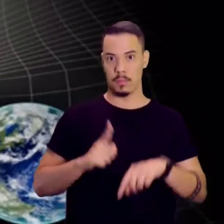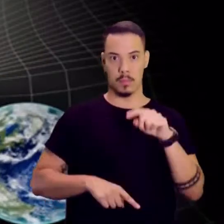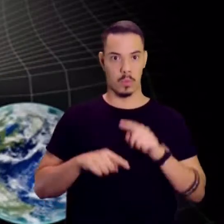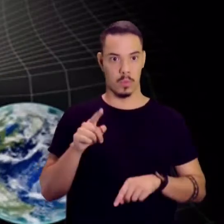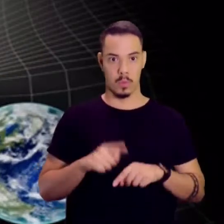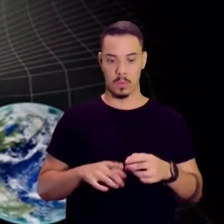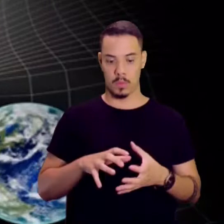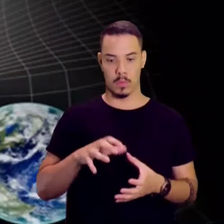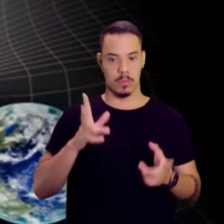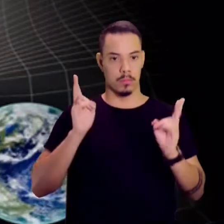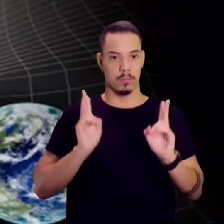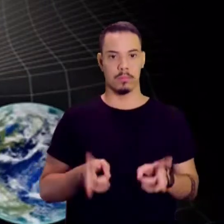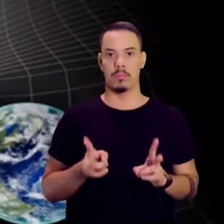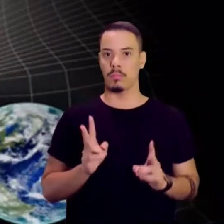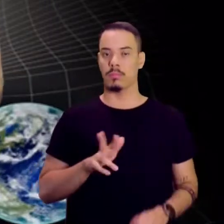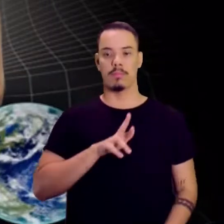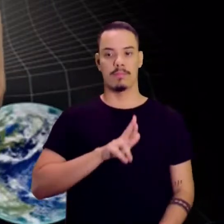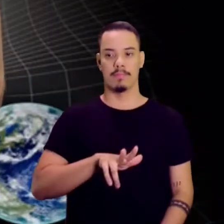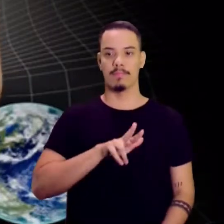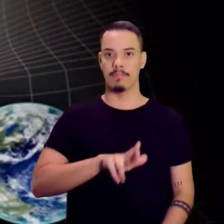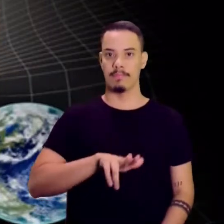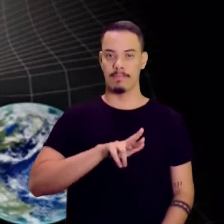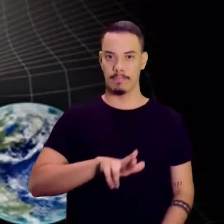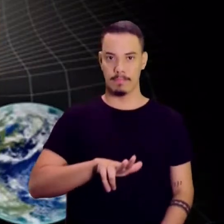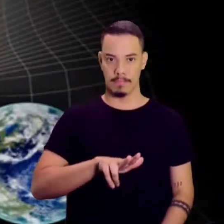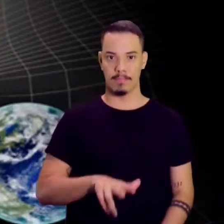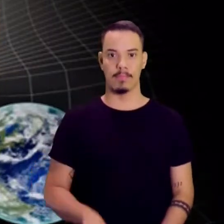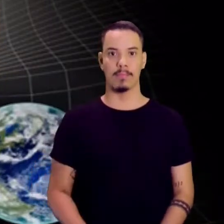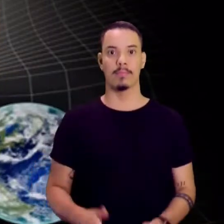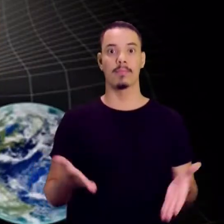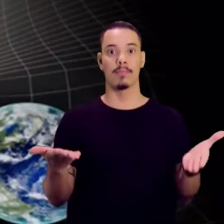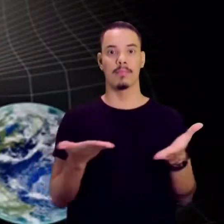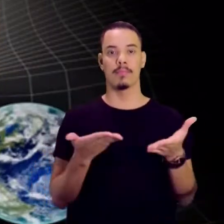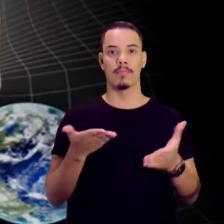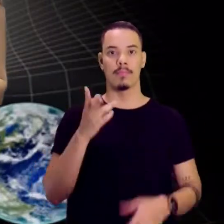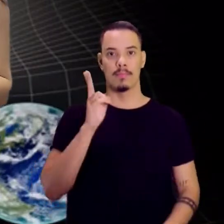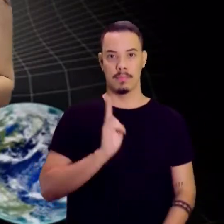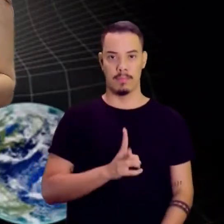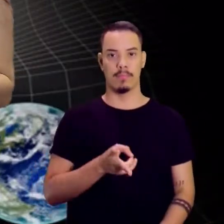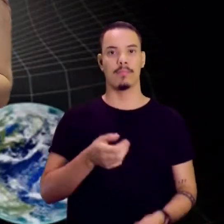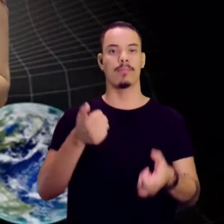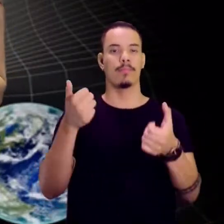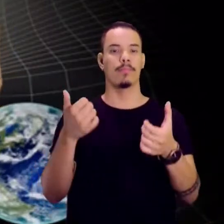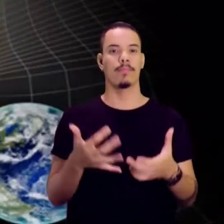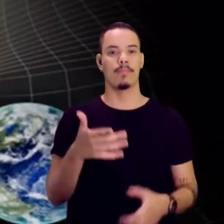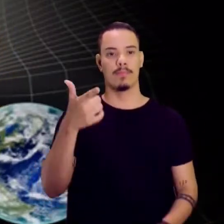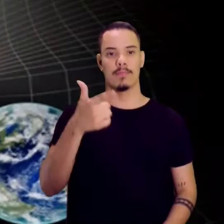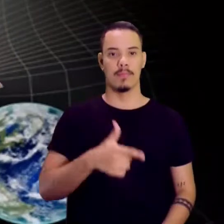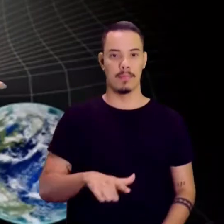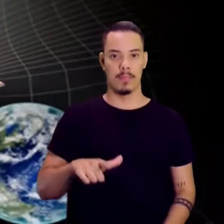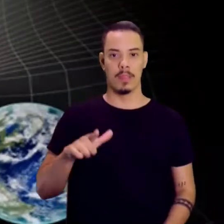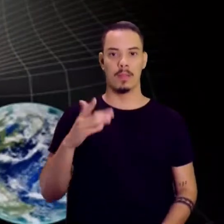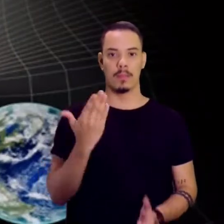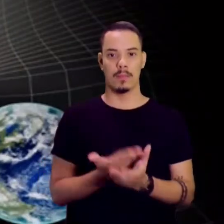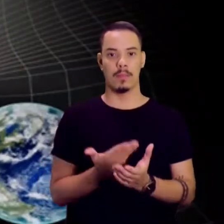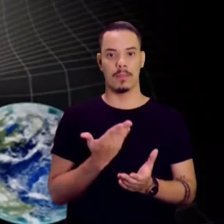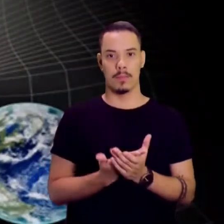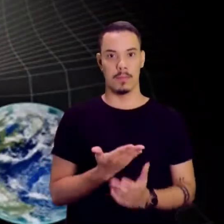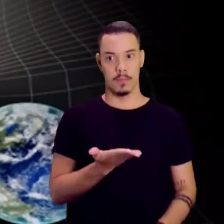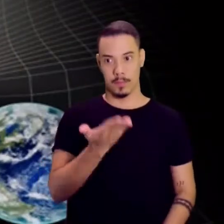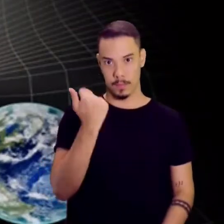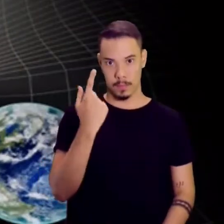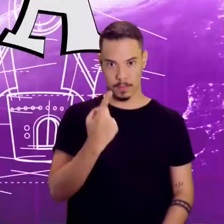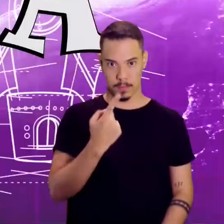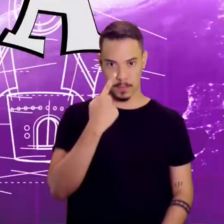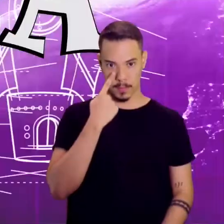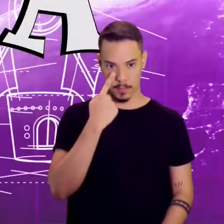aí não é ação-reação mais, né? Exatamente. E hoje a gente vai continuar falando, né? Vamos lá? Mais uma aula, então? Com certeza. Vamos lá, pessoal,